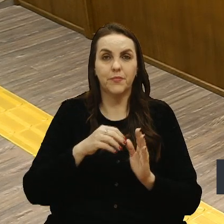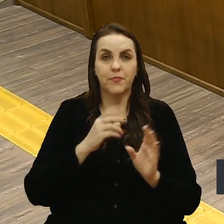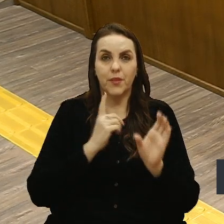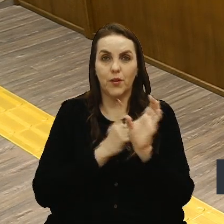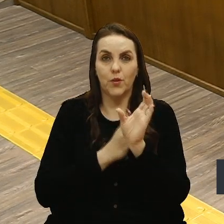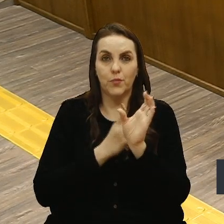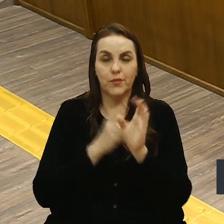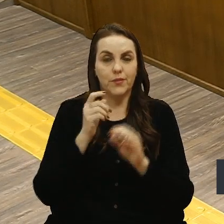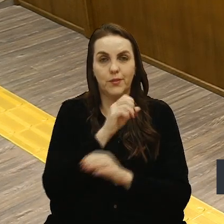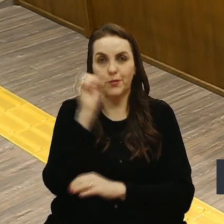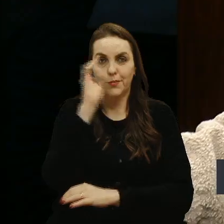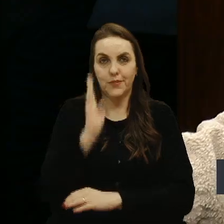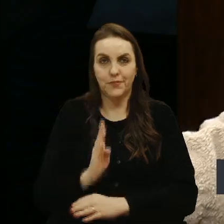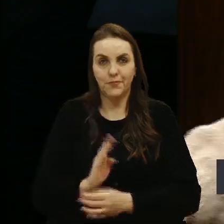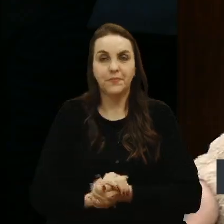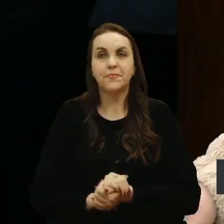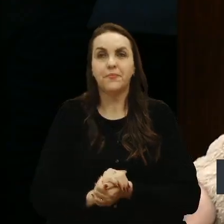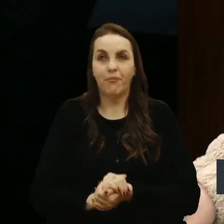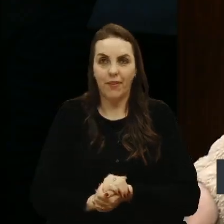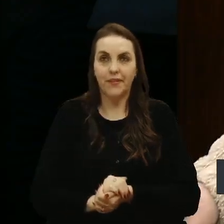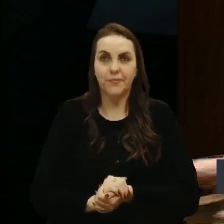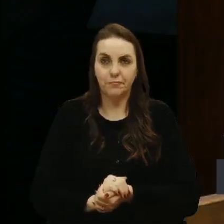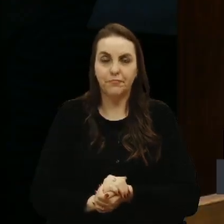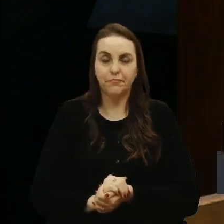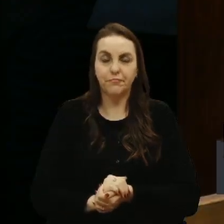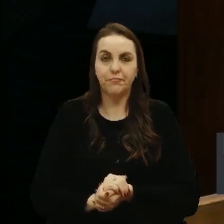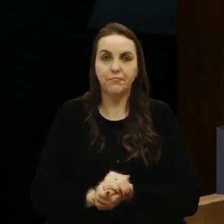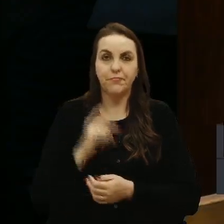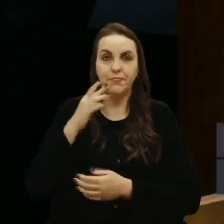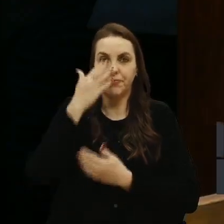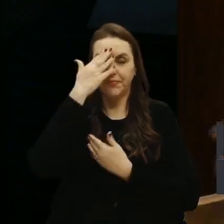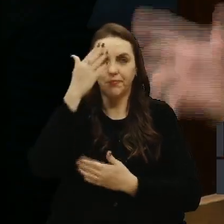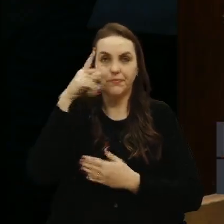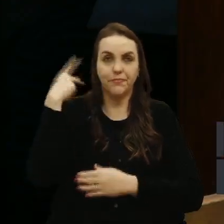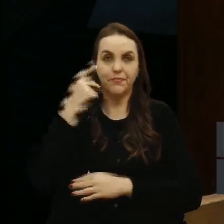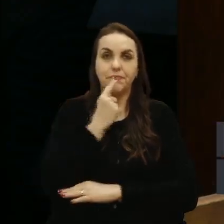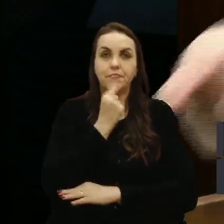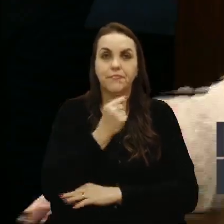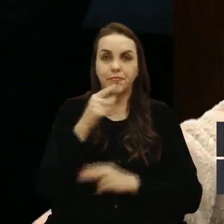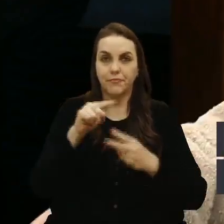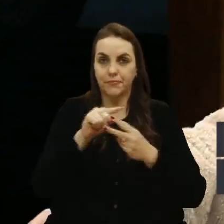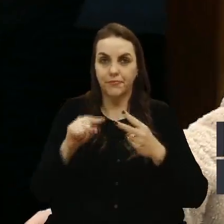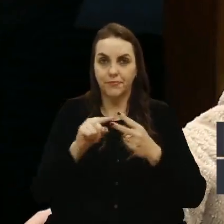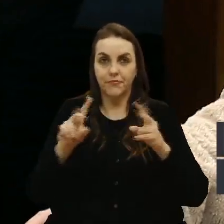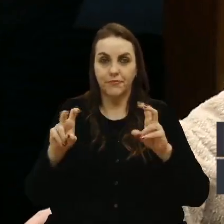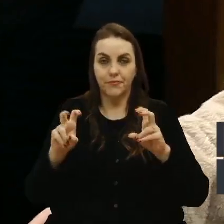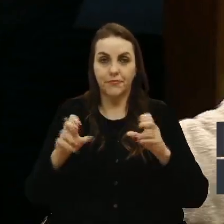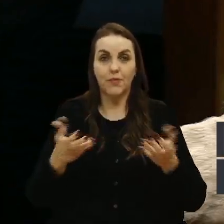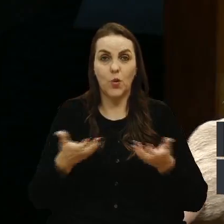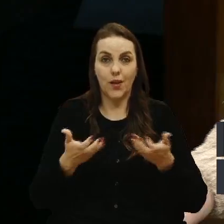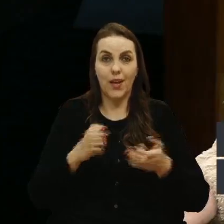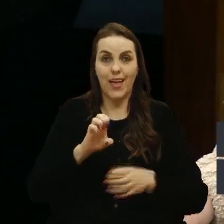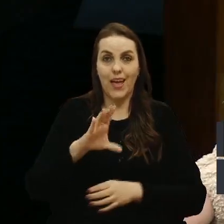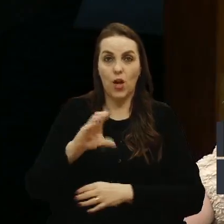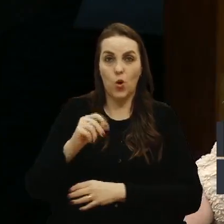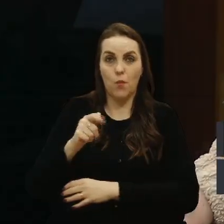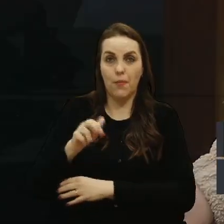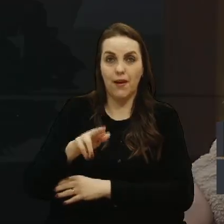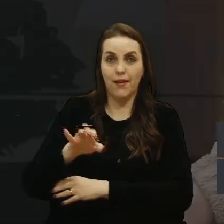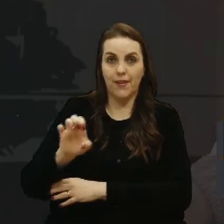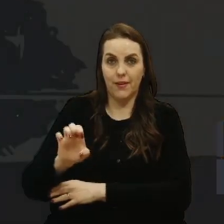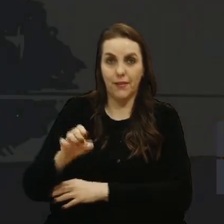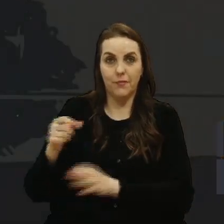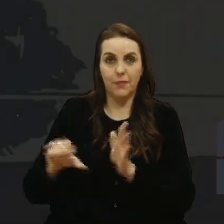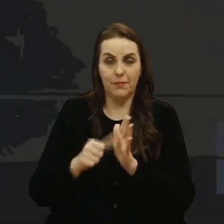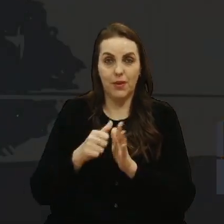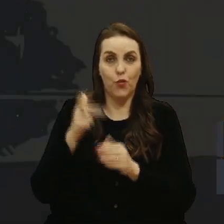Brasil. Obrigado, vereador João Ues. Eu vou tratar de dois temas. O primeiro, eu queria falar sobre o Ecopark. Se puderem colocar ao meu lado aqui